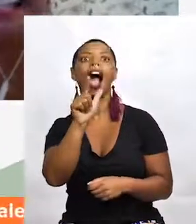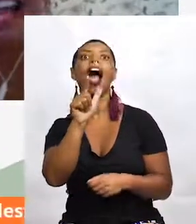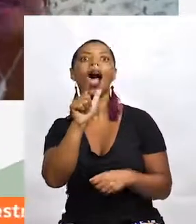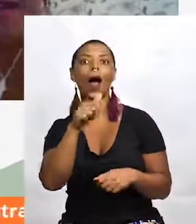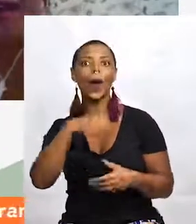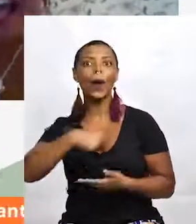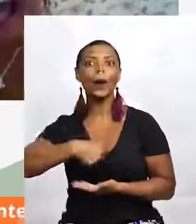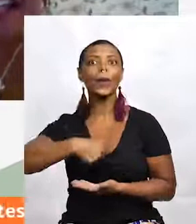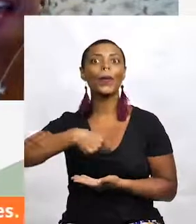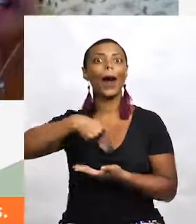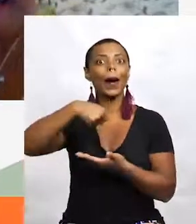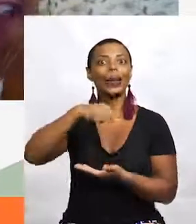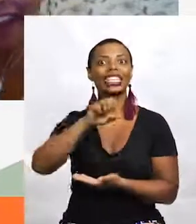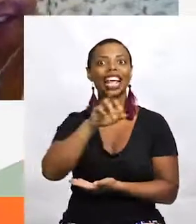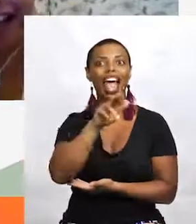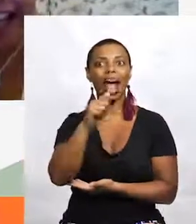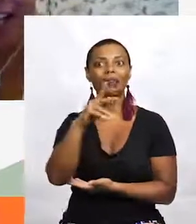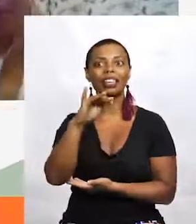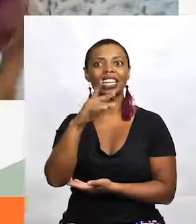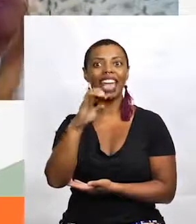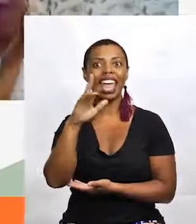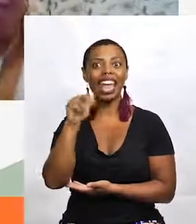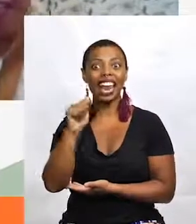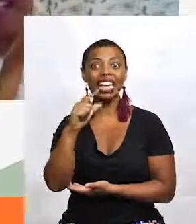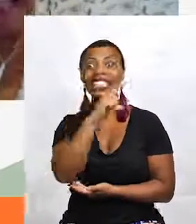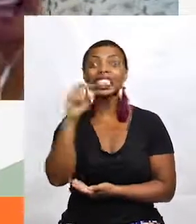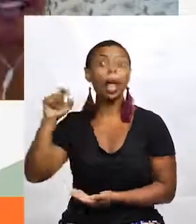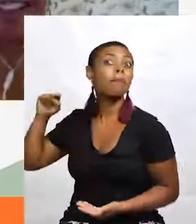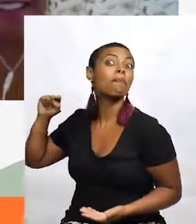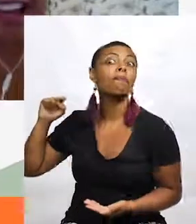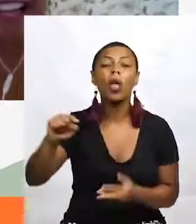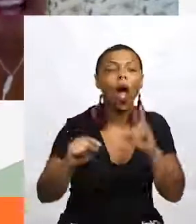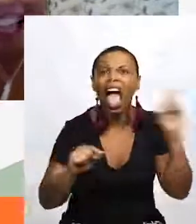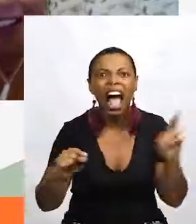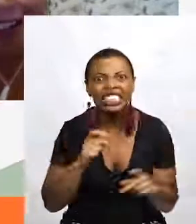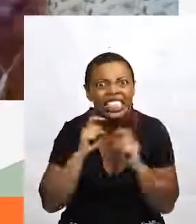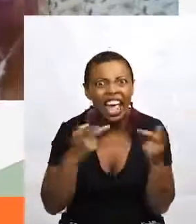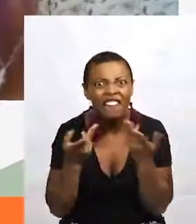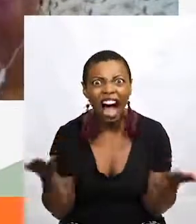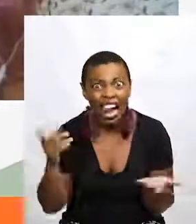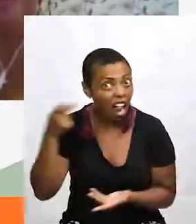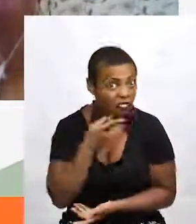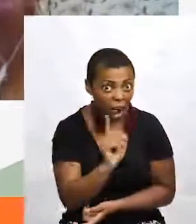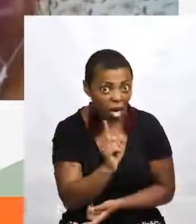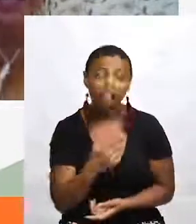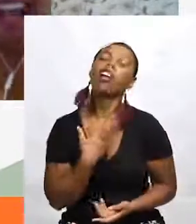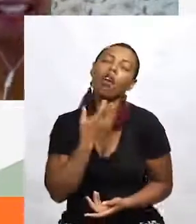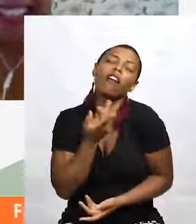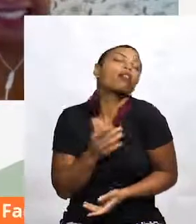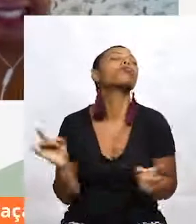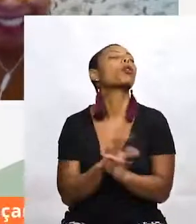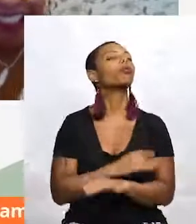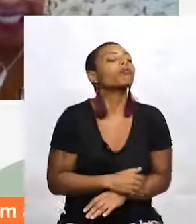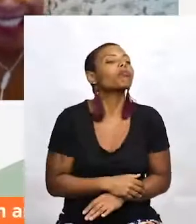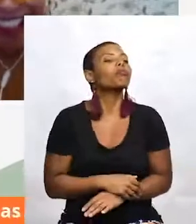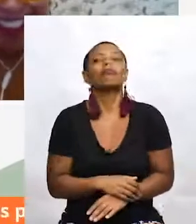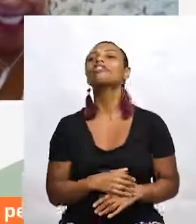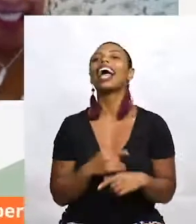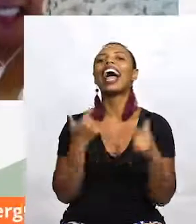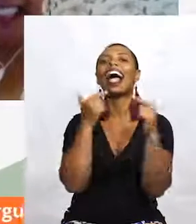serrapilheira de 100 mil reais. Ninguém vai falar isso, pelo amor de Deus, nem ela não fala. Eu falei, pronto, acabou, é isso.